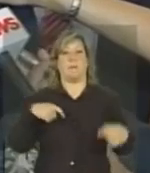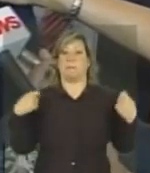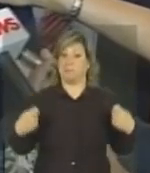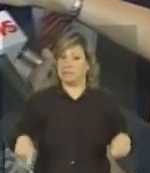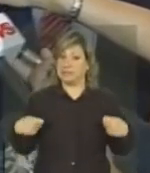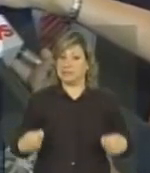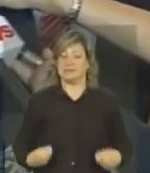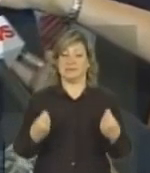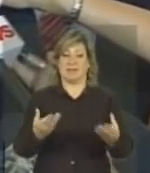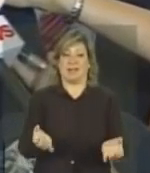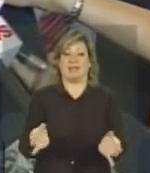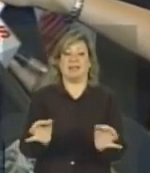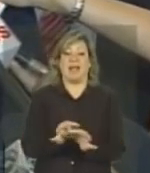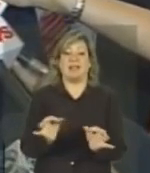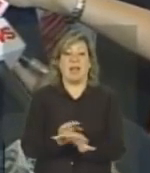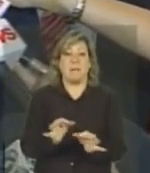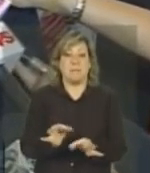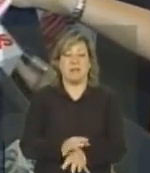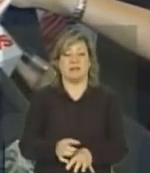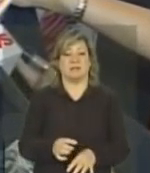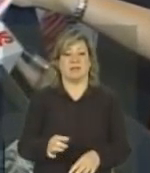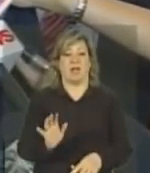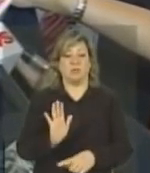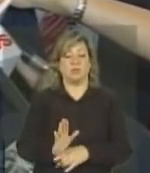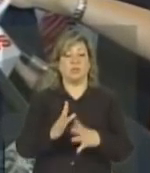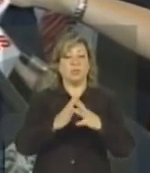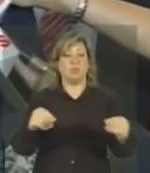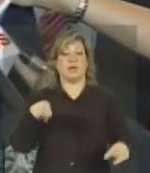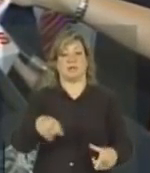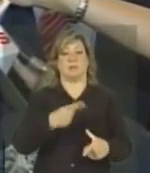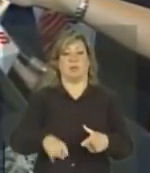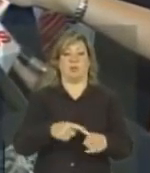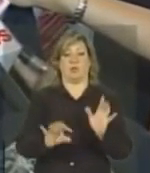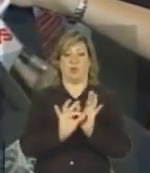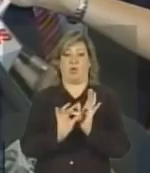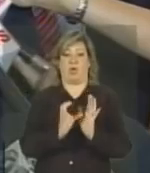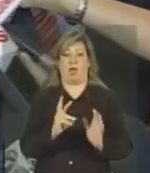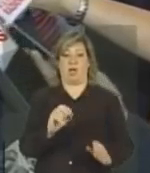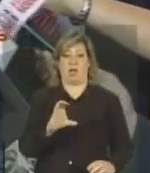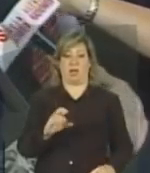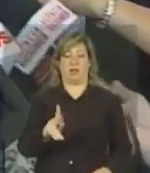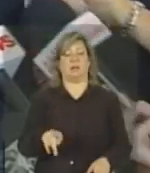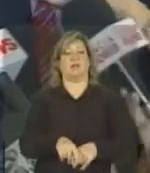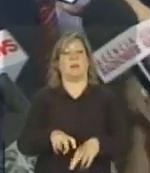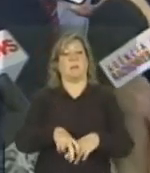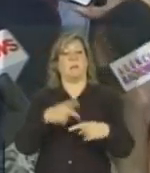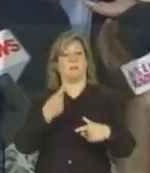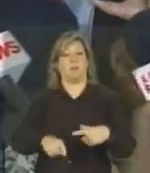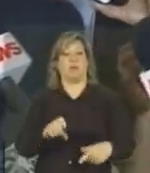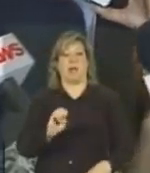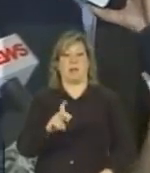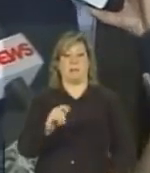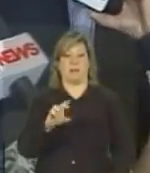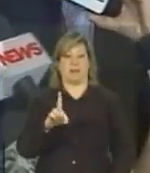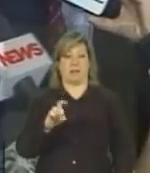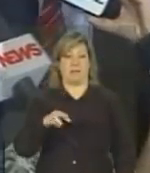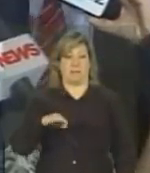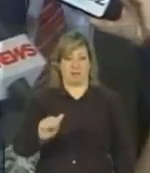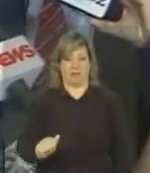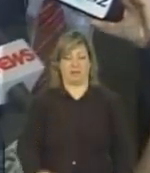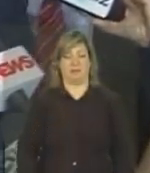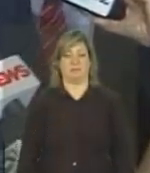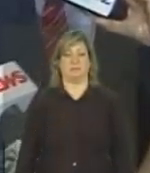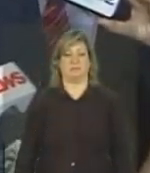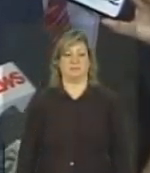um tratamento para esse problema do crack como um tratamento de um surto epidêmico. O ministro, o senhor tem falado da internação? Ministro, o senhor falou